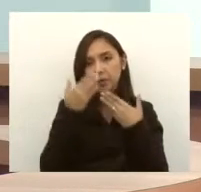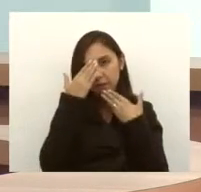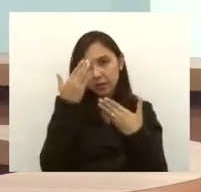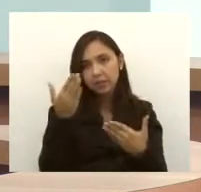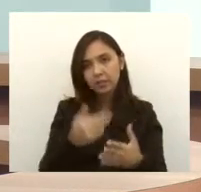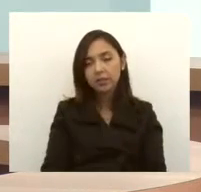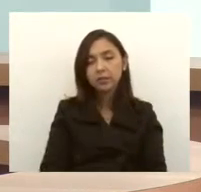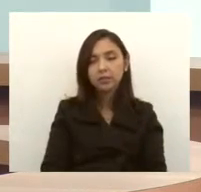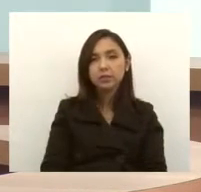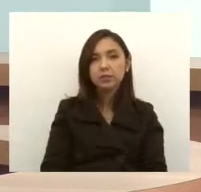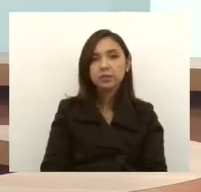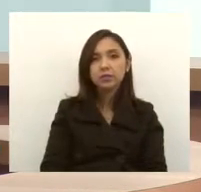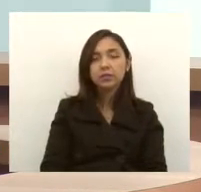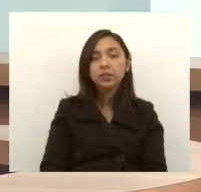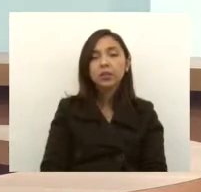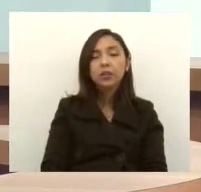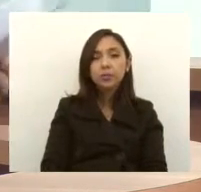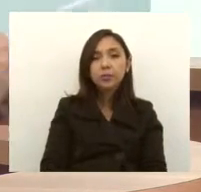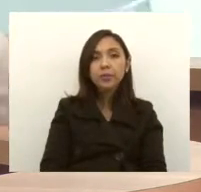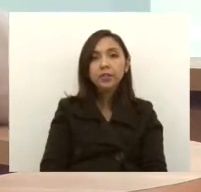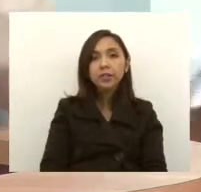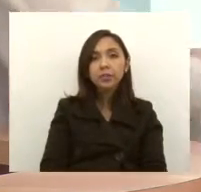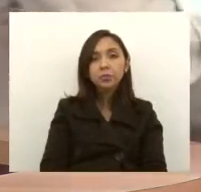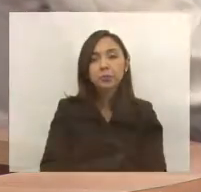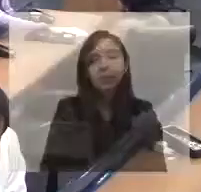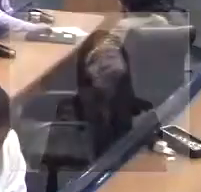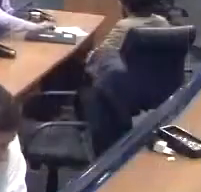agradeço pela oportunidade.